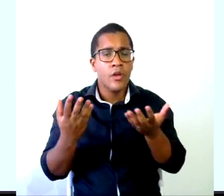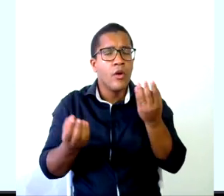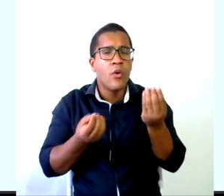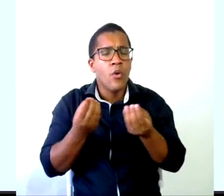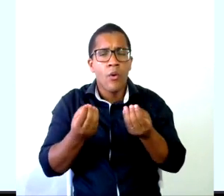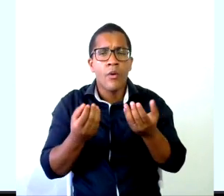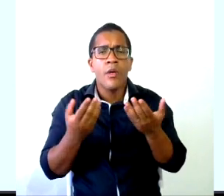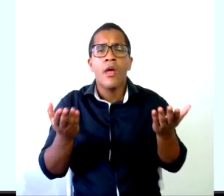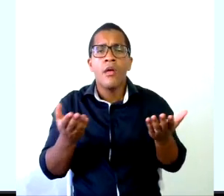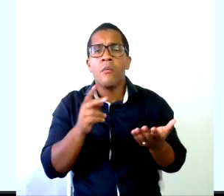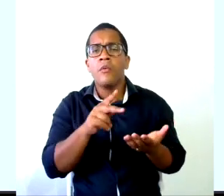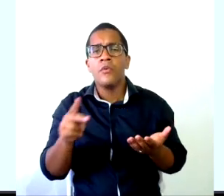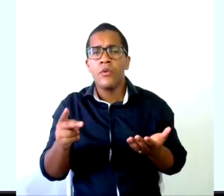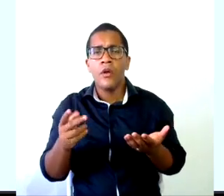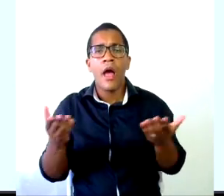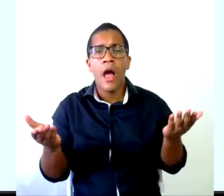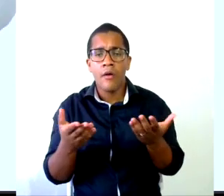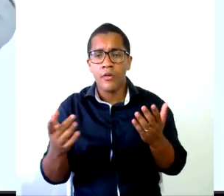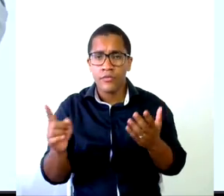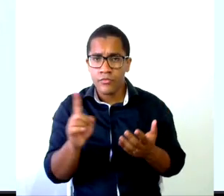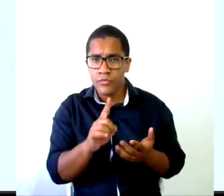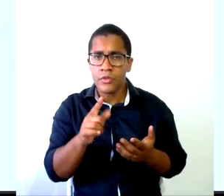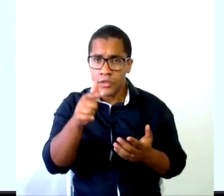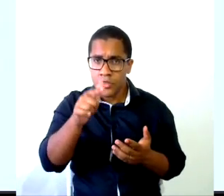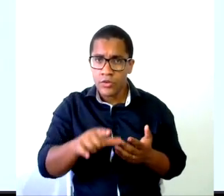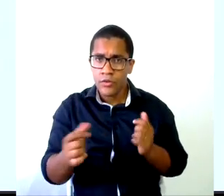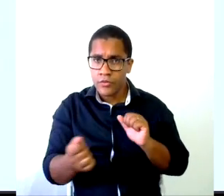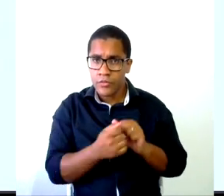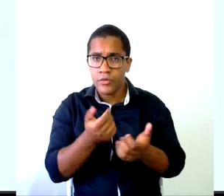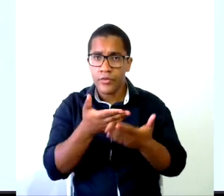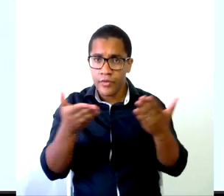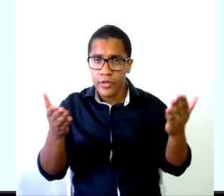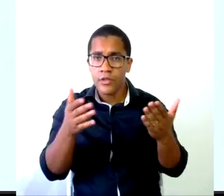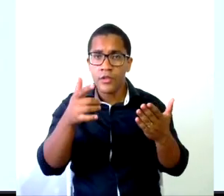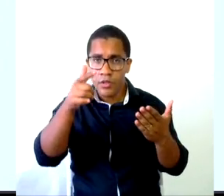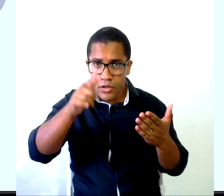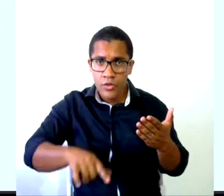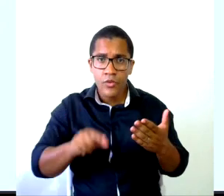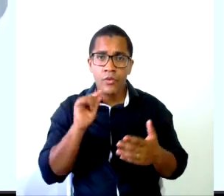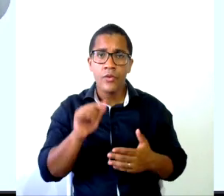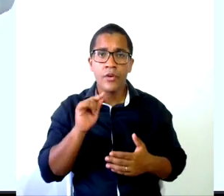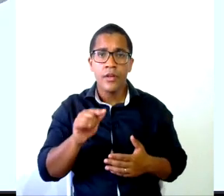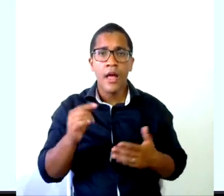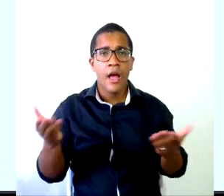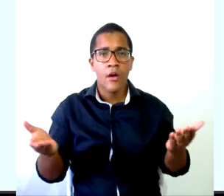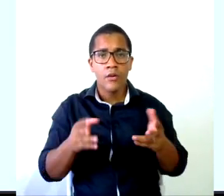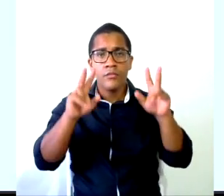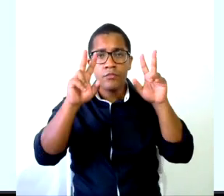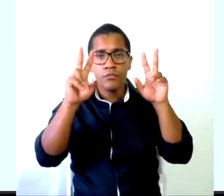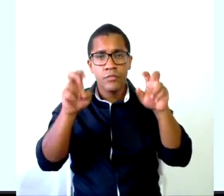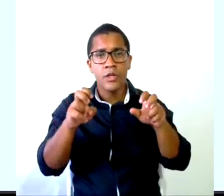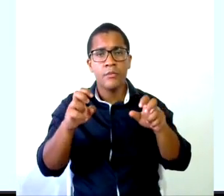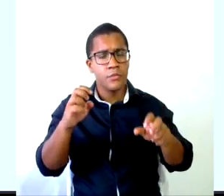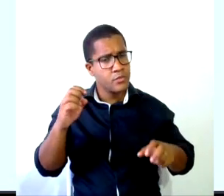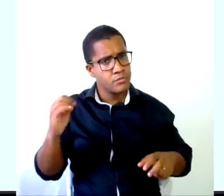Escola Jornalista Trajano Chacon, está aqui com você novamente, trazendo para vocês o que? Uma